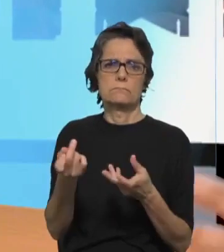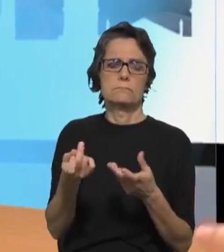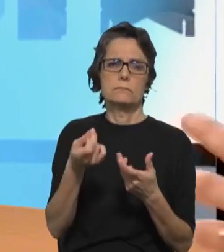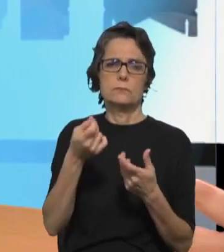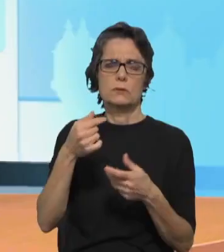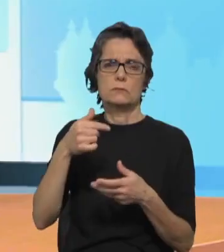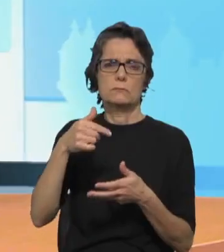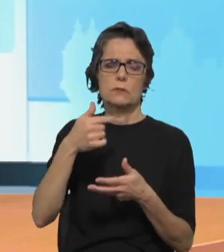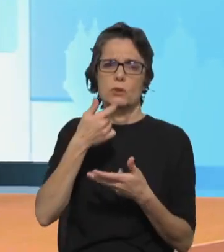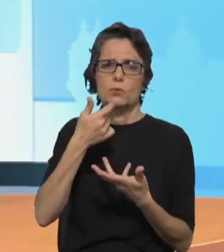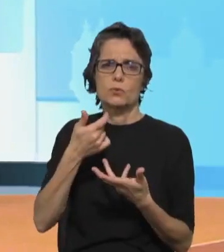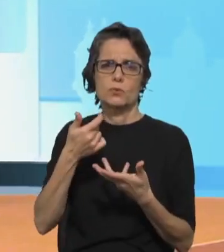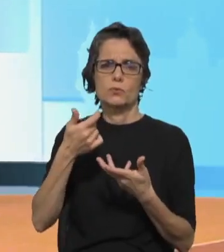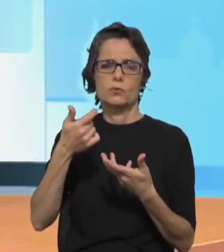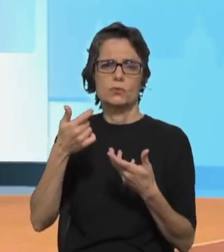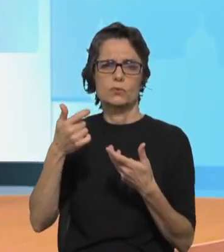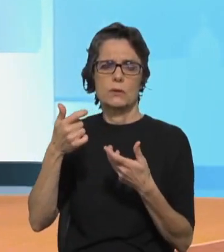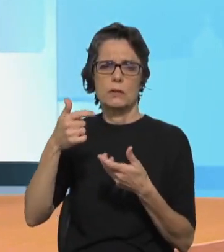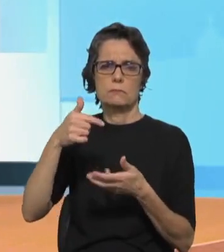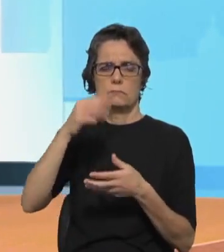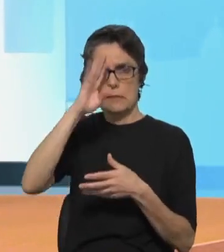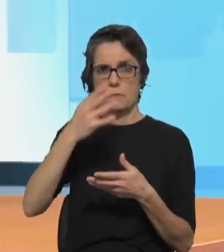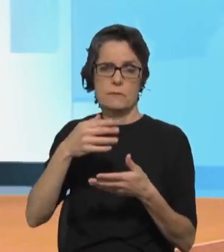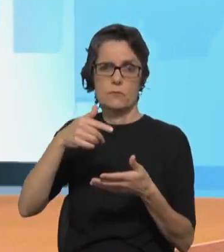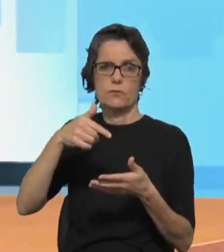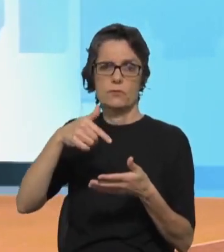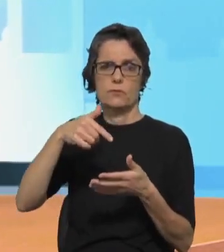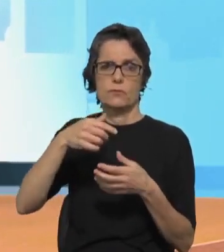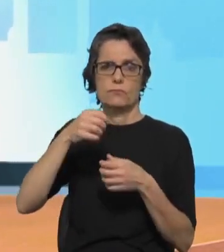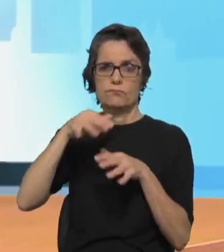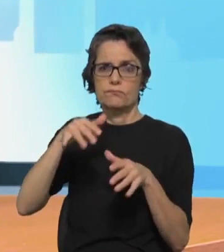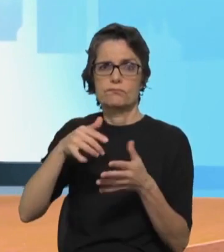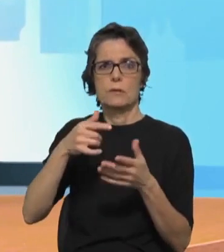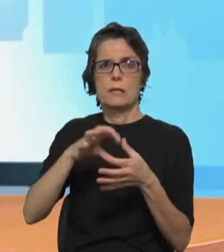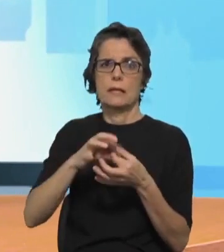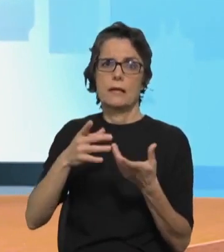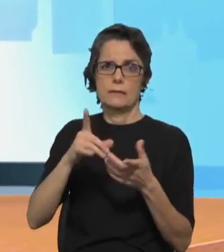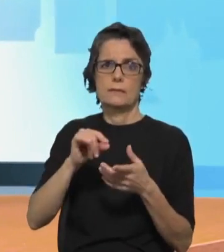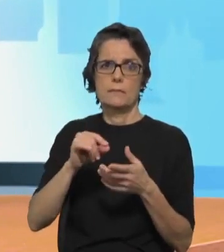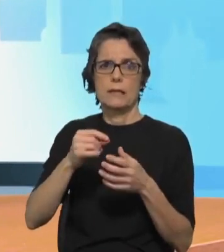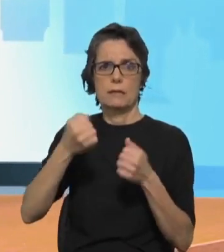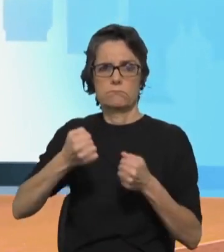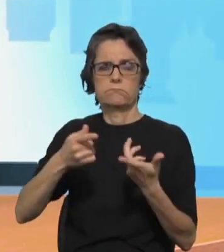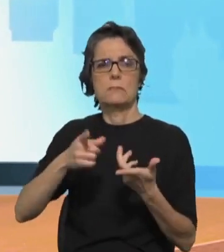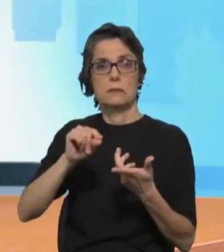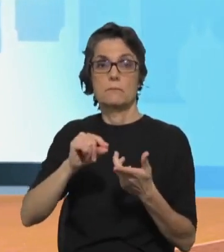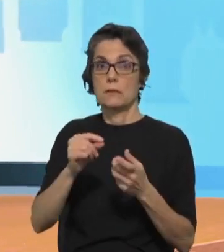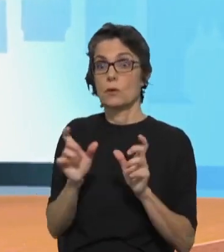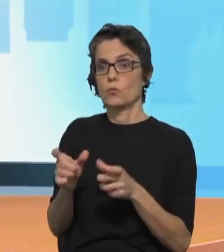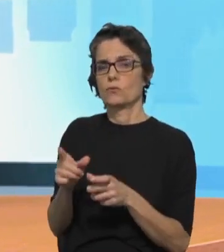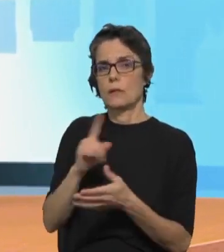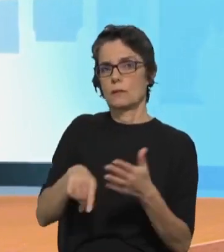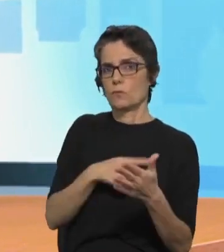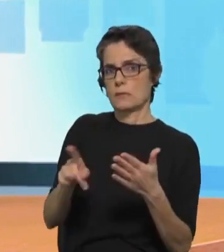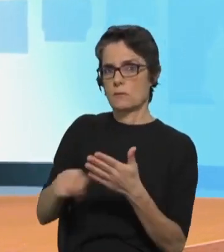uma contestação sempre muito controlada também pela censura. No pós da data de 25 de Abril, a